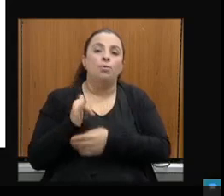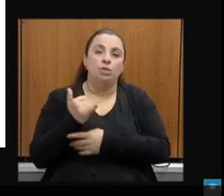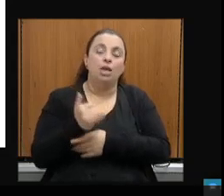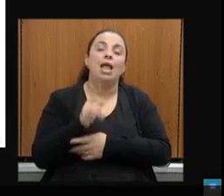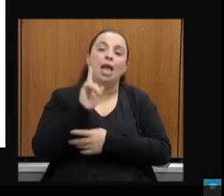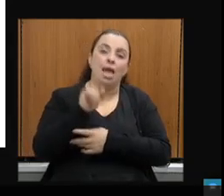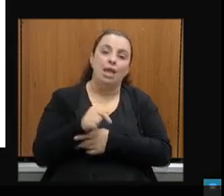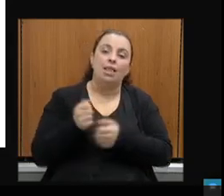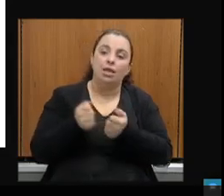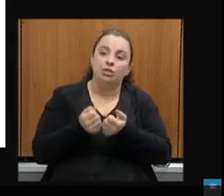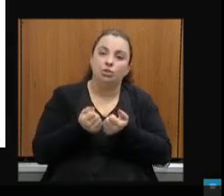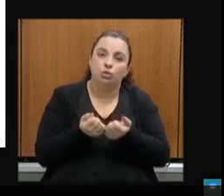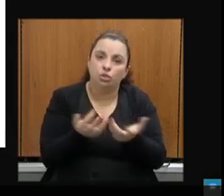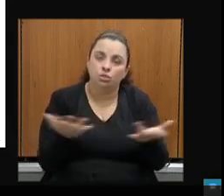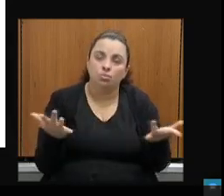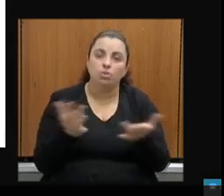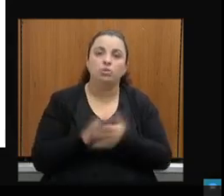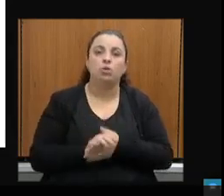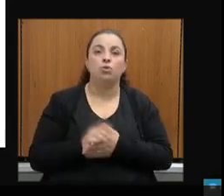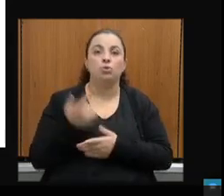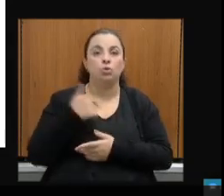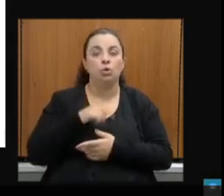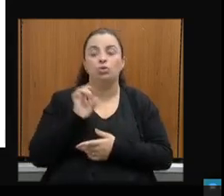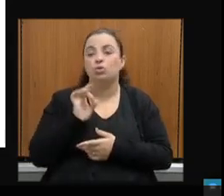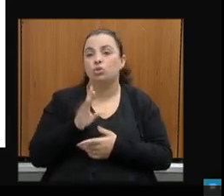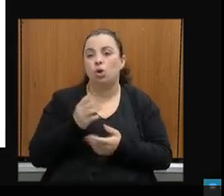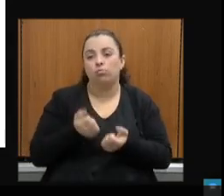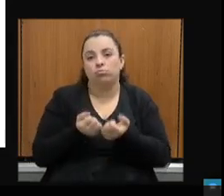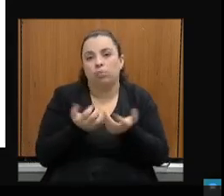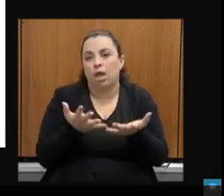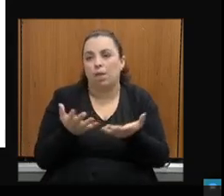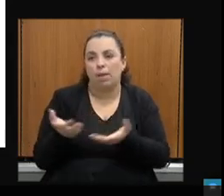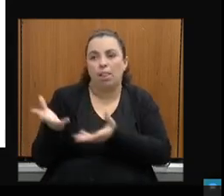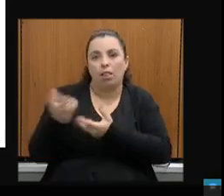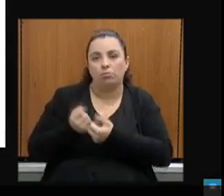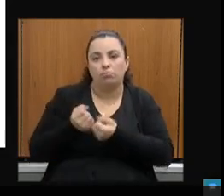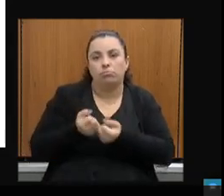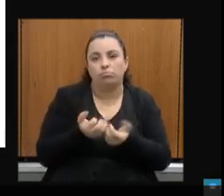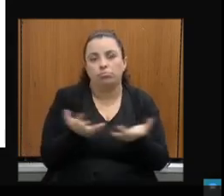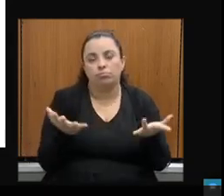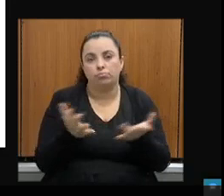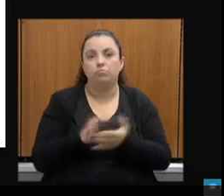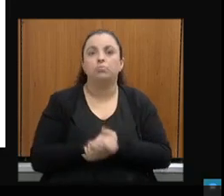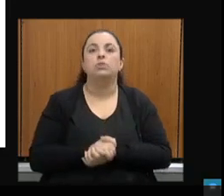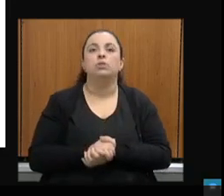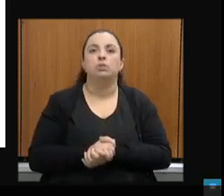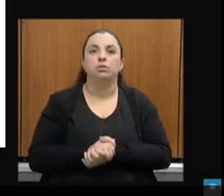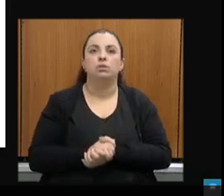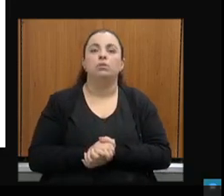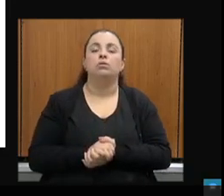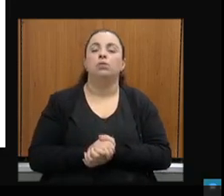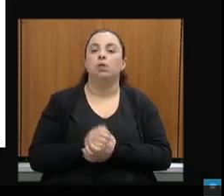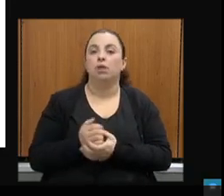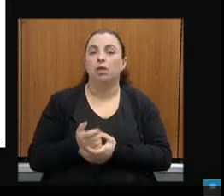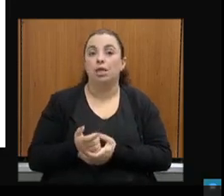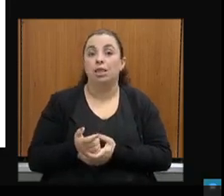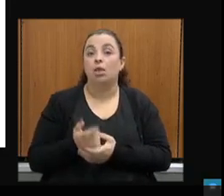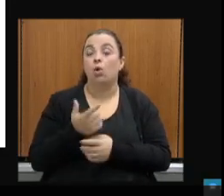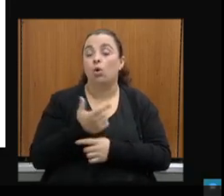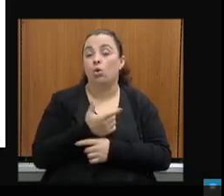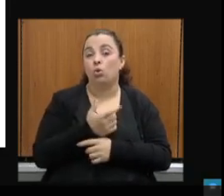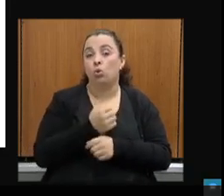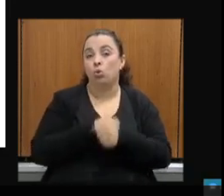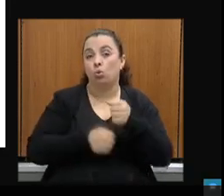é só uma a gente só Repassa a compra de energia né o sistema é a nós demos zero de reajuste em